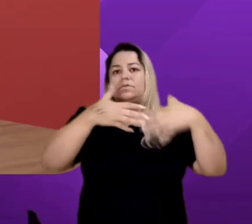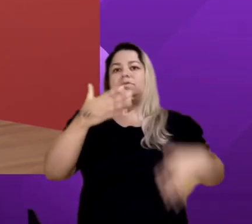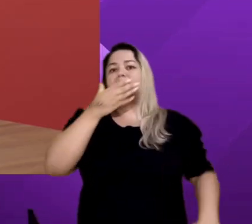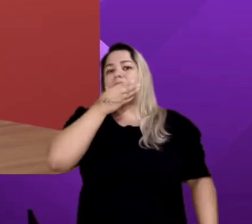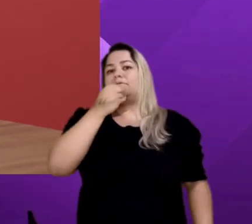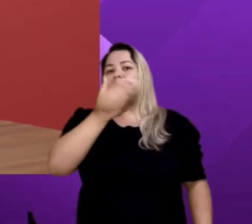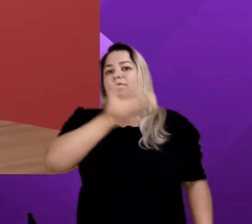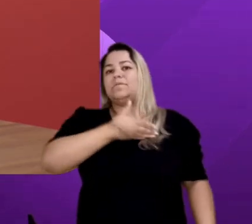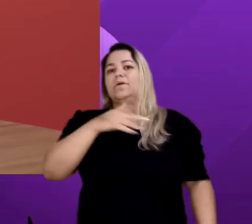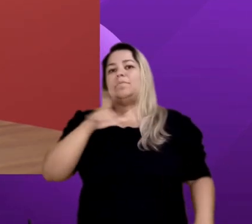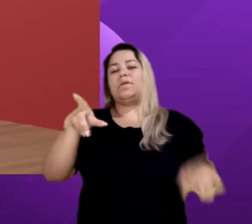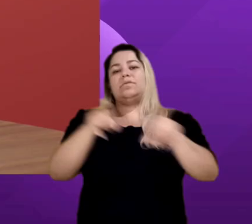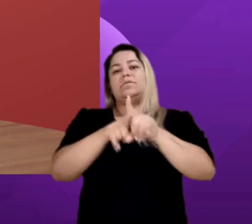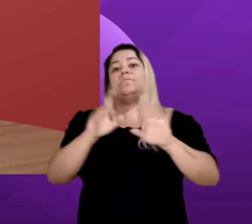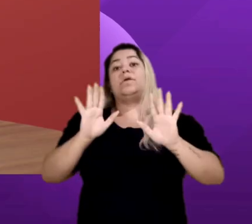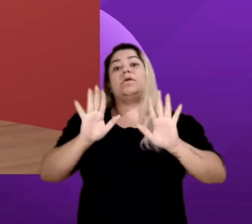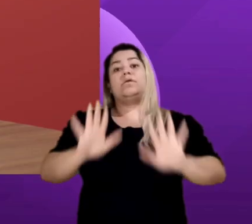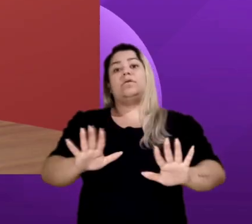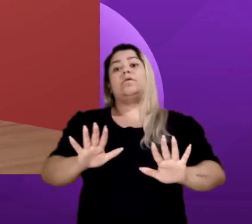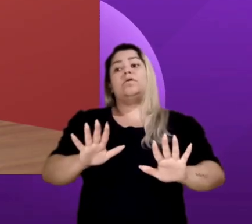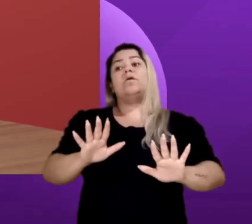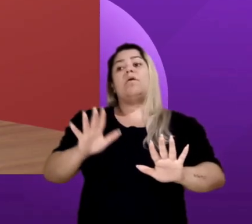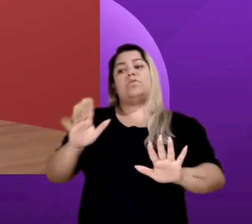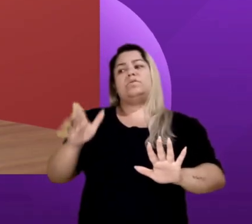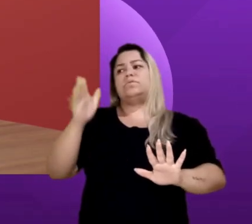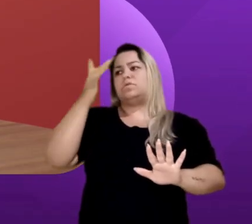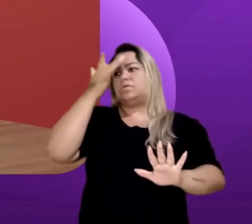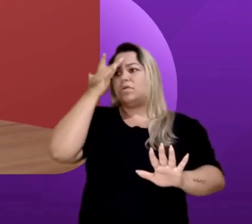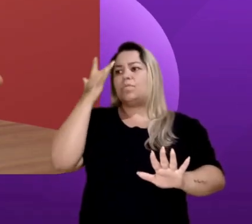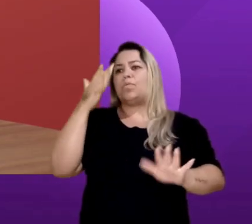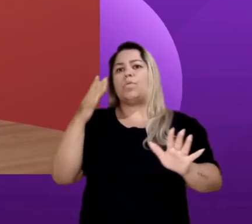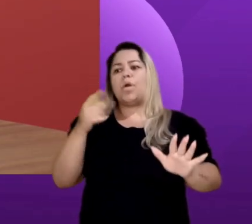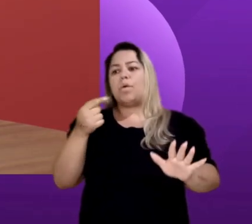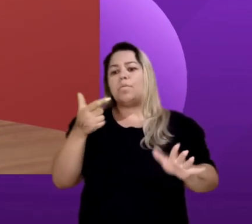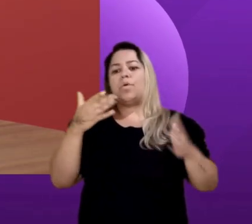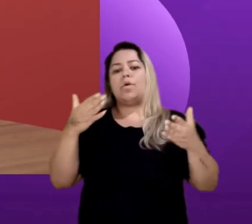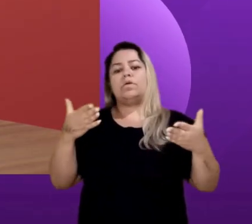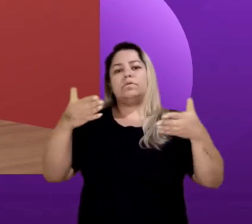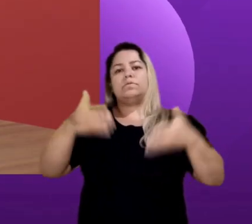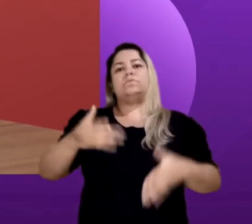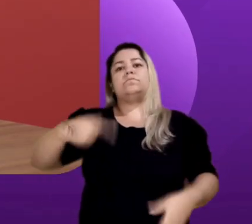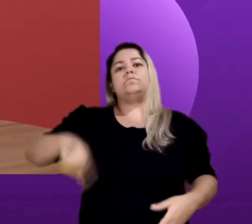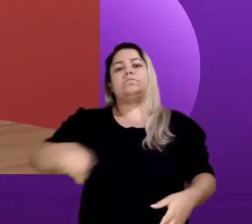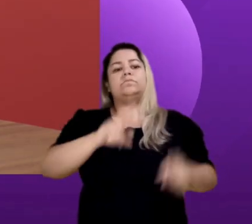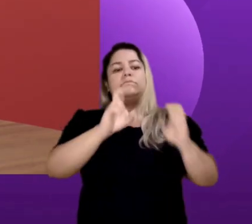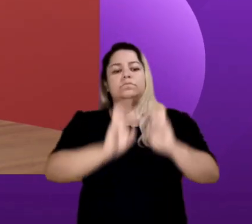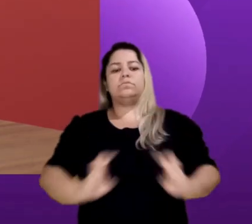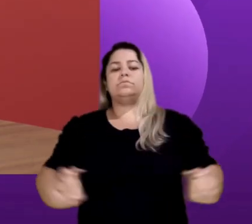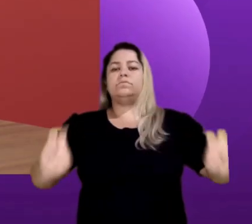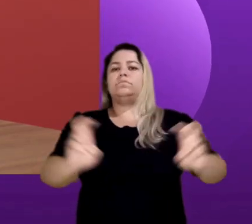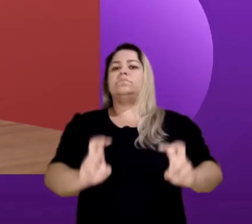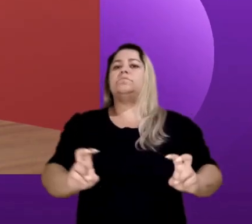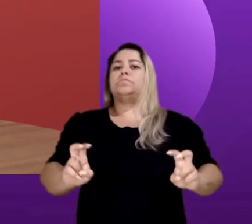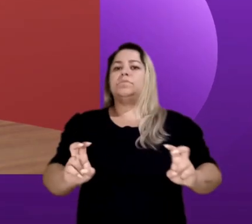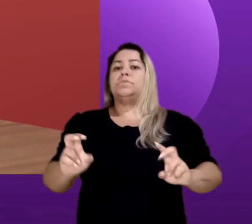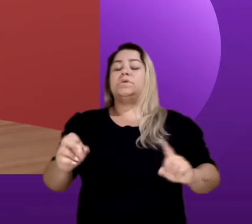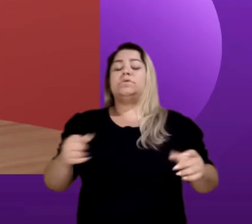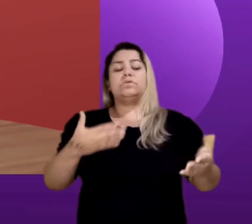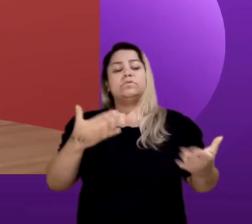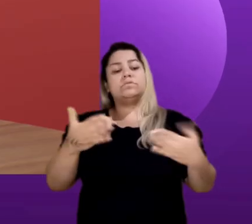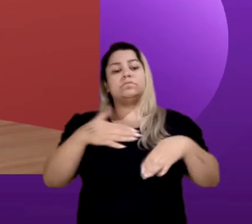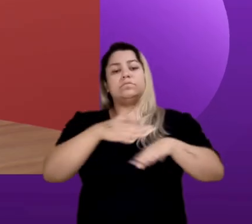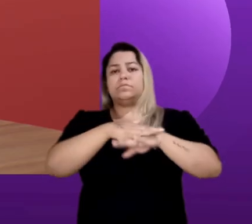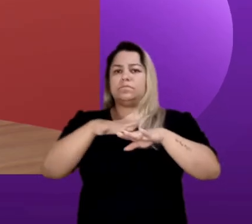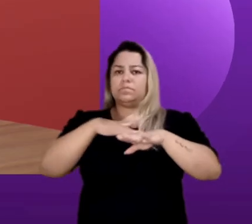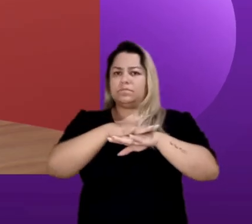foi prolixa. Não, a gente é prolixa mesmo, a gente é pouco objetiva. Nós estamos aqui numa mesa social discutindo o embate dessa envergadura,